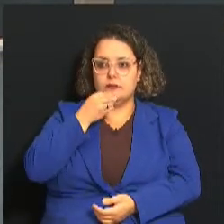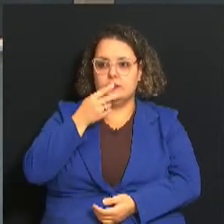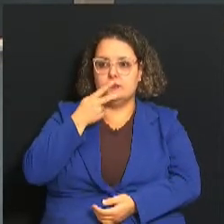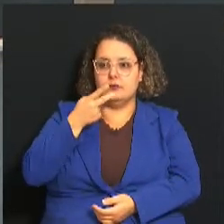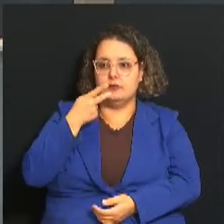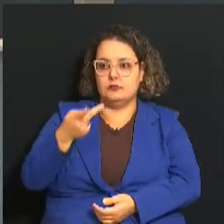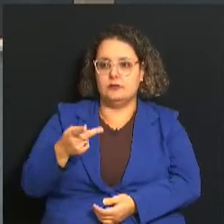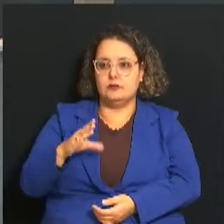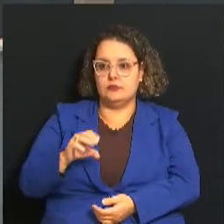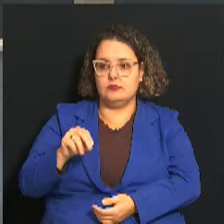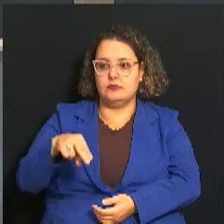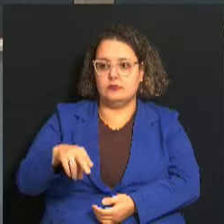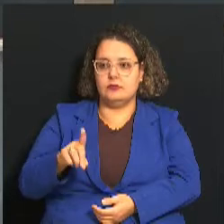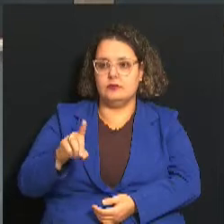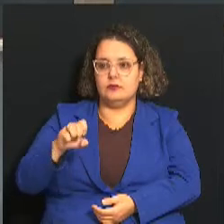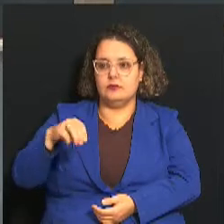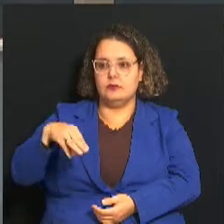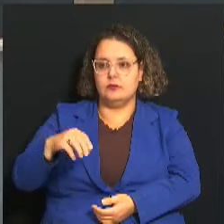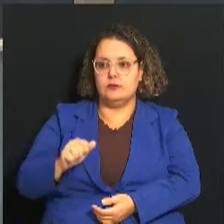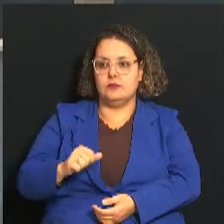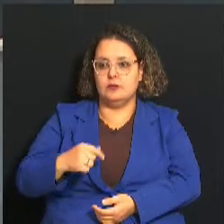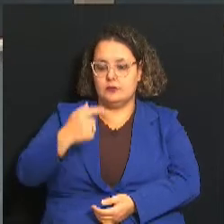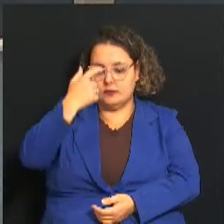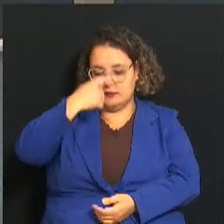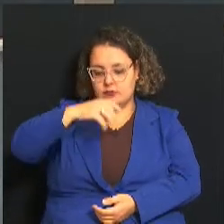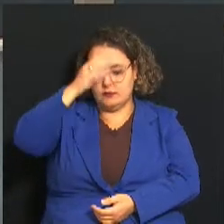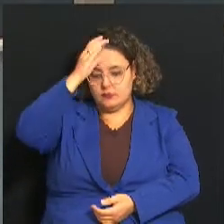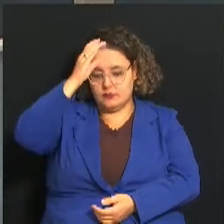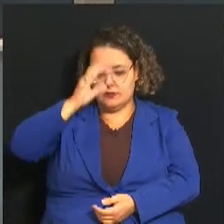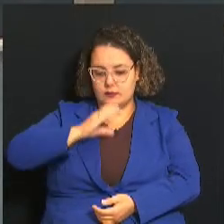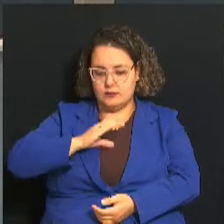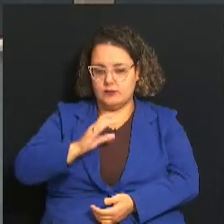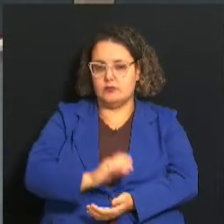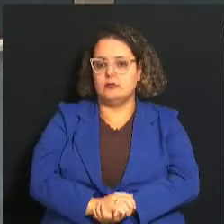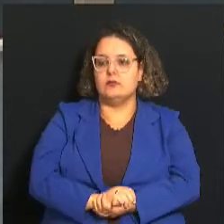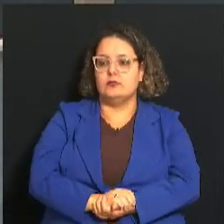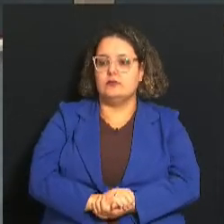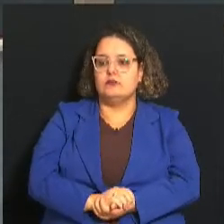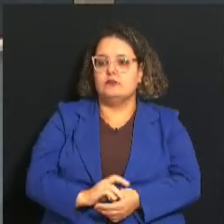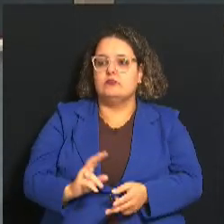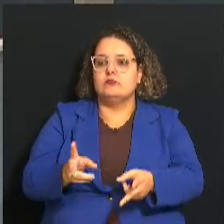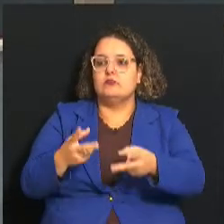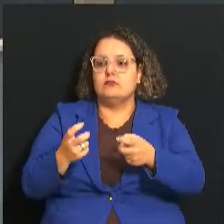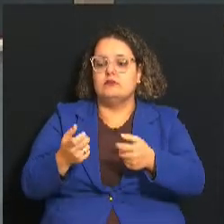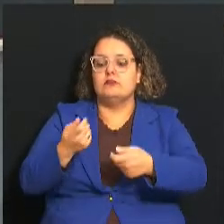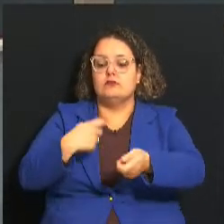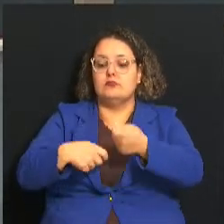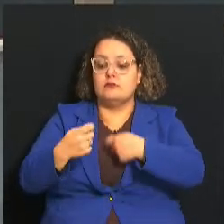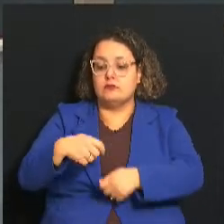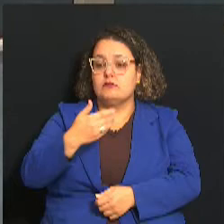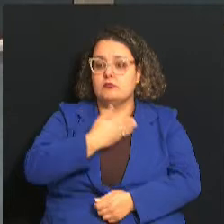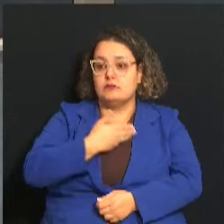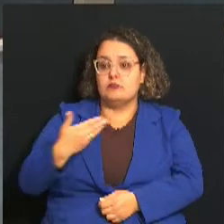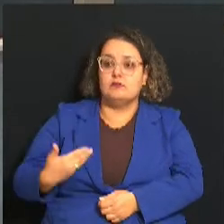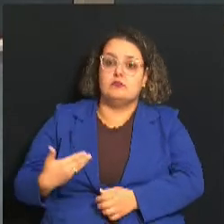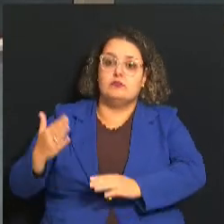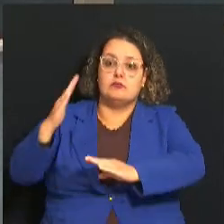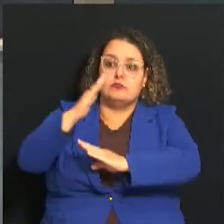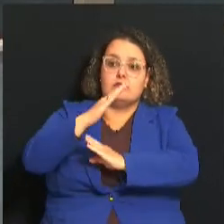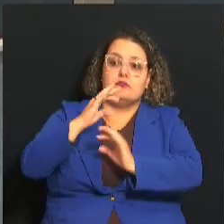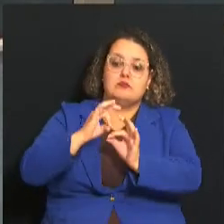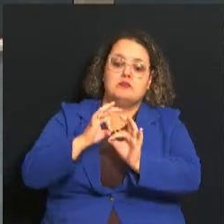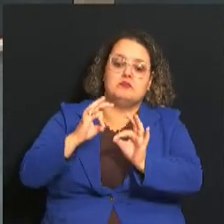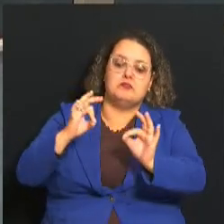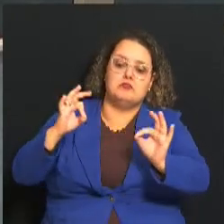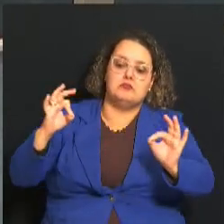que, como cidadão, eu observo uma grande distância entre a administração pública e a Câmara dos Vereadores e